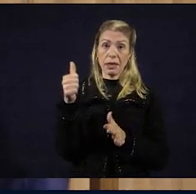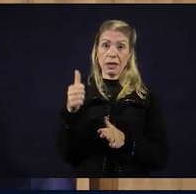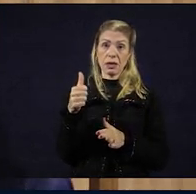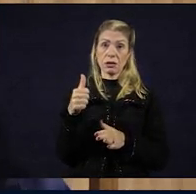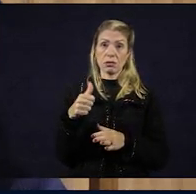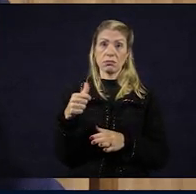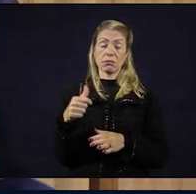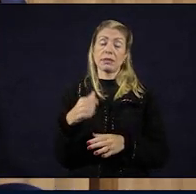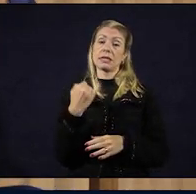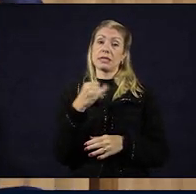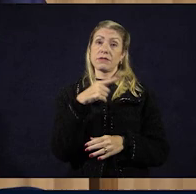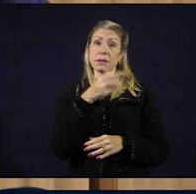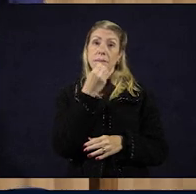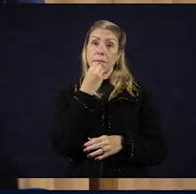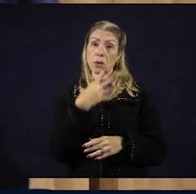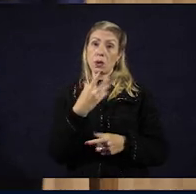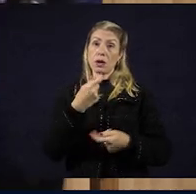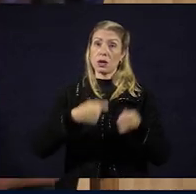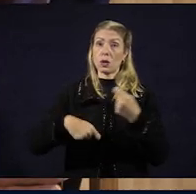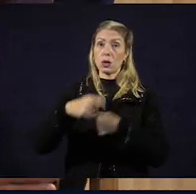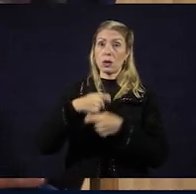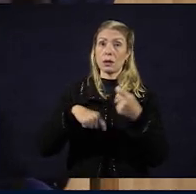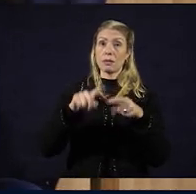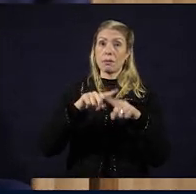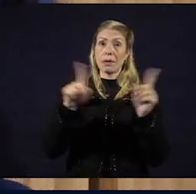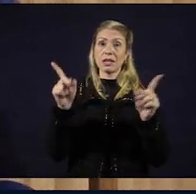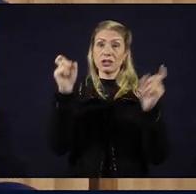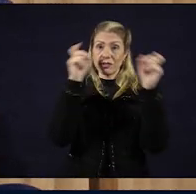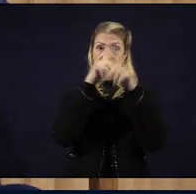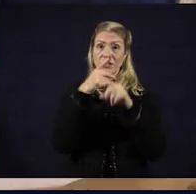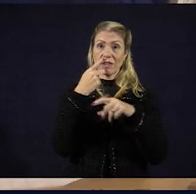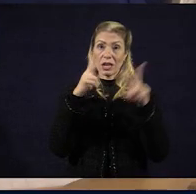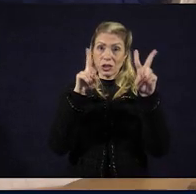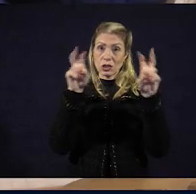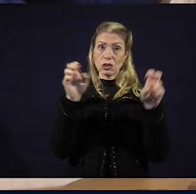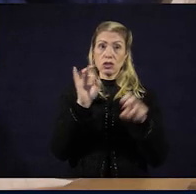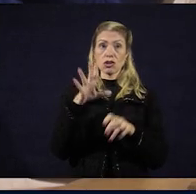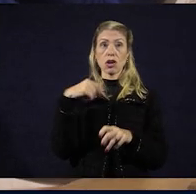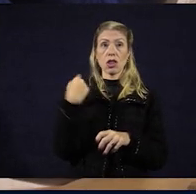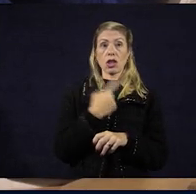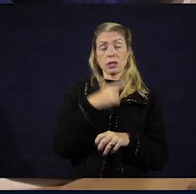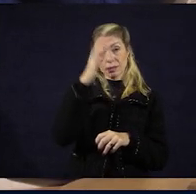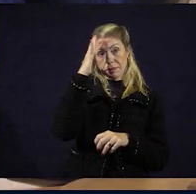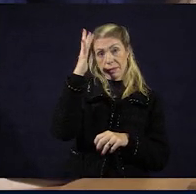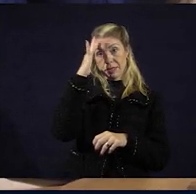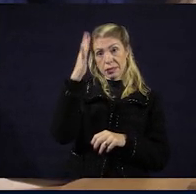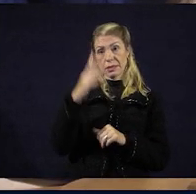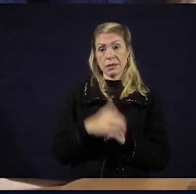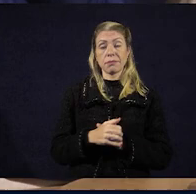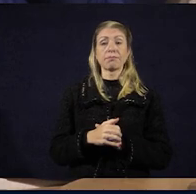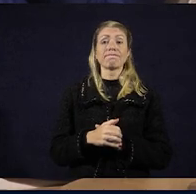com boa economista Você sabe que eu esqueci de falar sobre o assunto mas só para a gente pensar um pouco